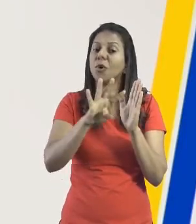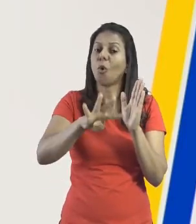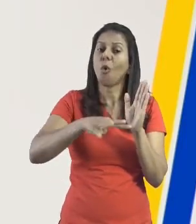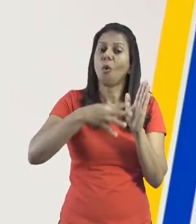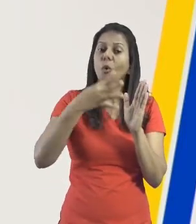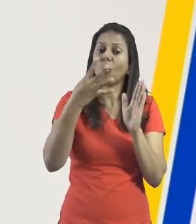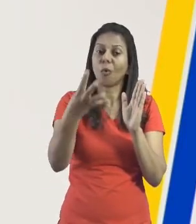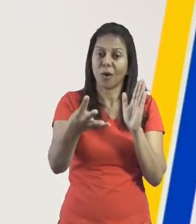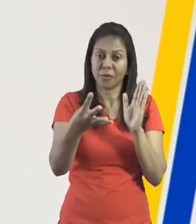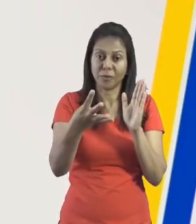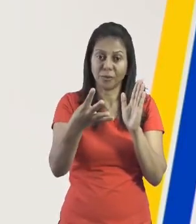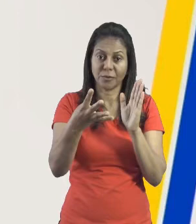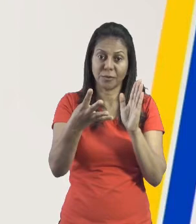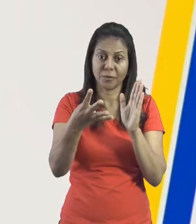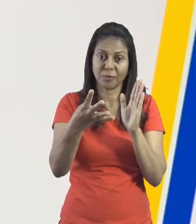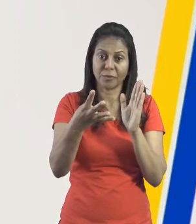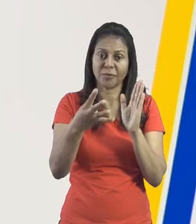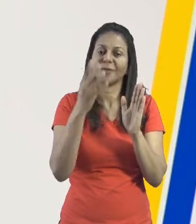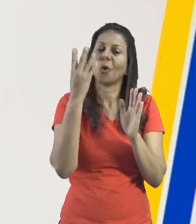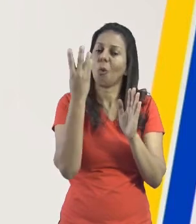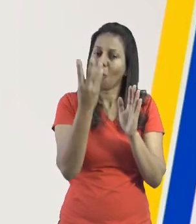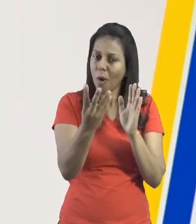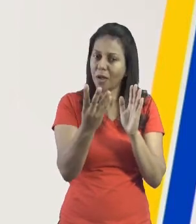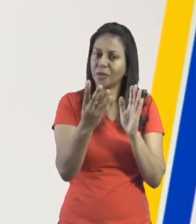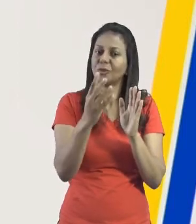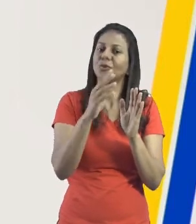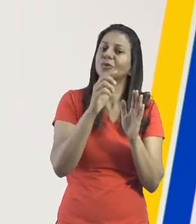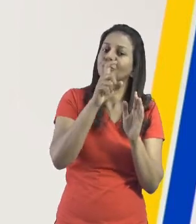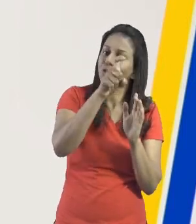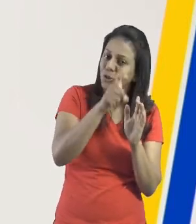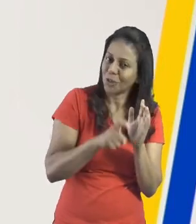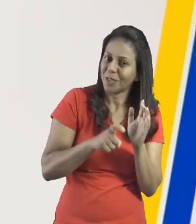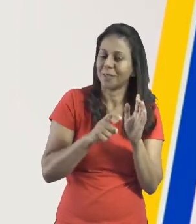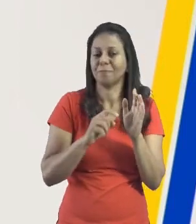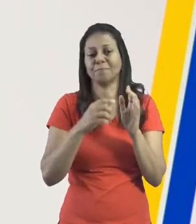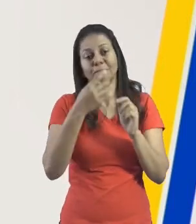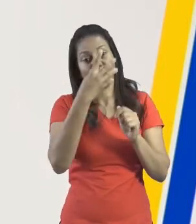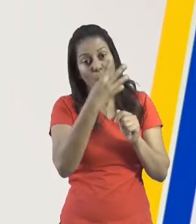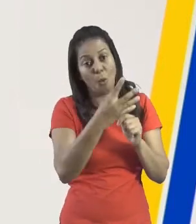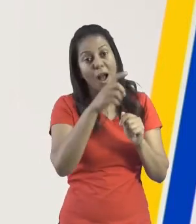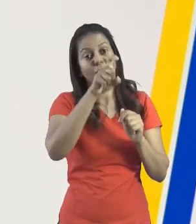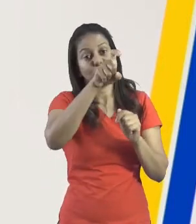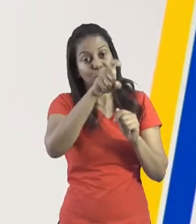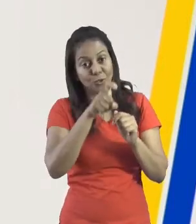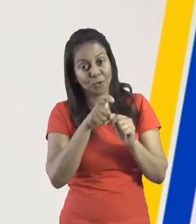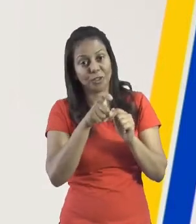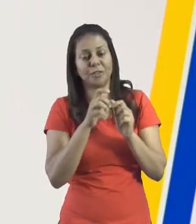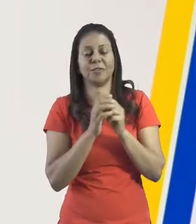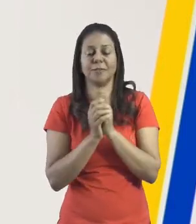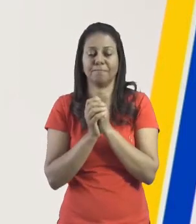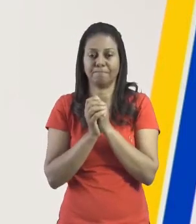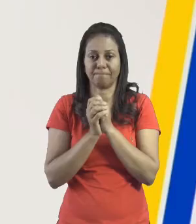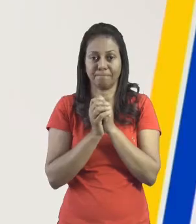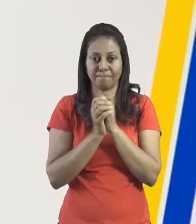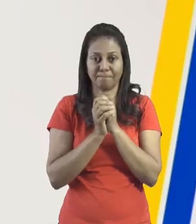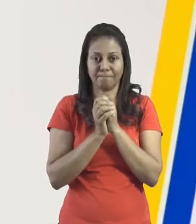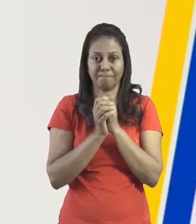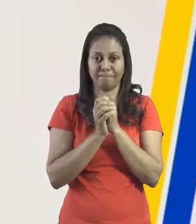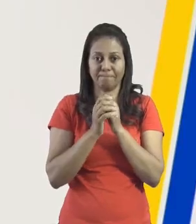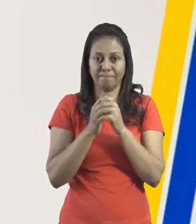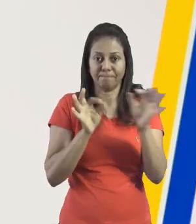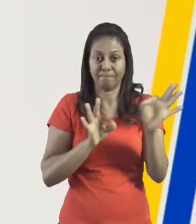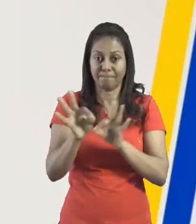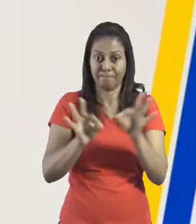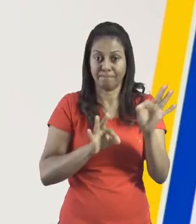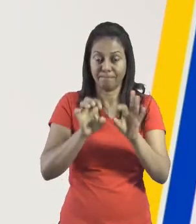desse número vai ser 4x, ok? Agora vamos montar a nossa equação. Como está